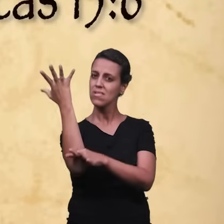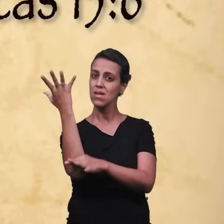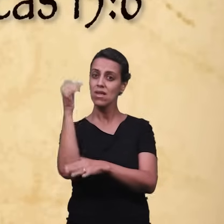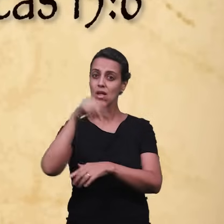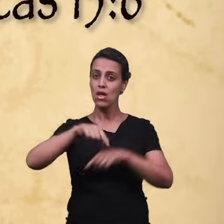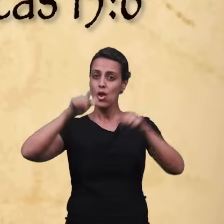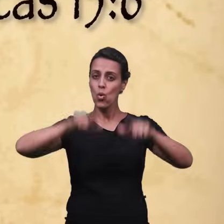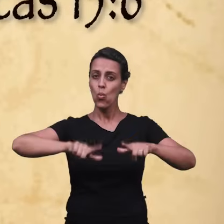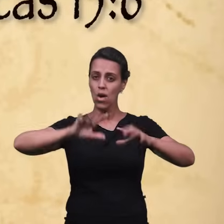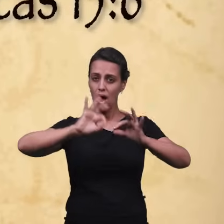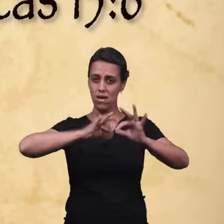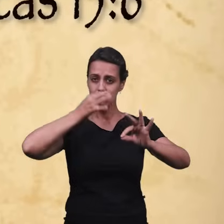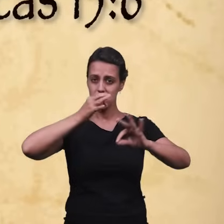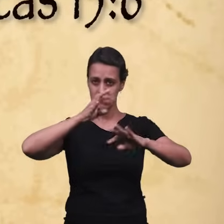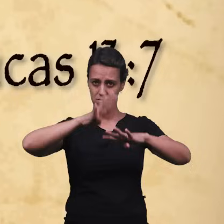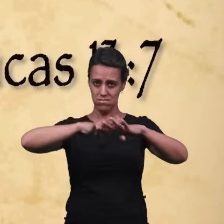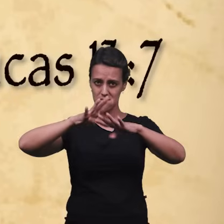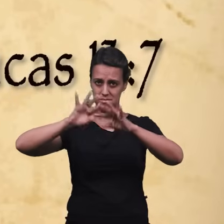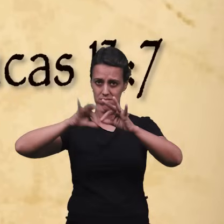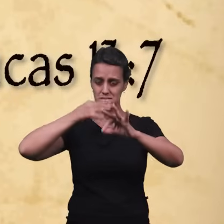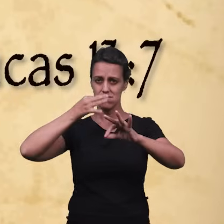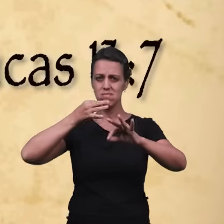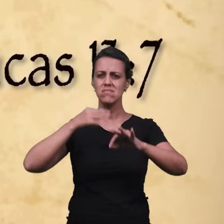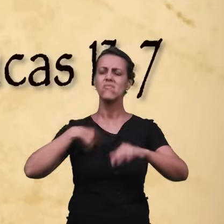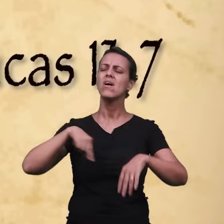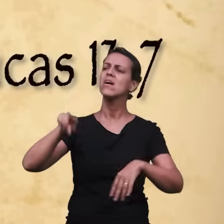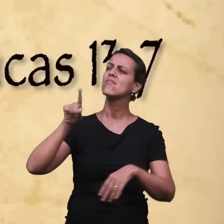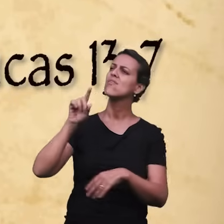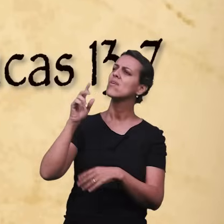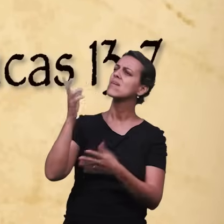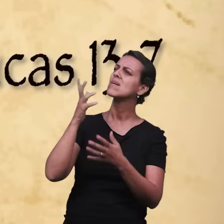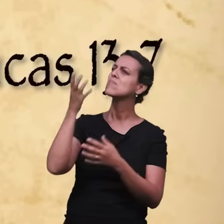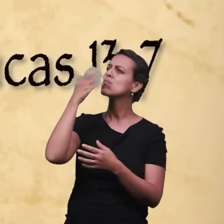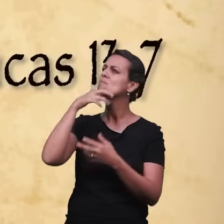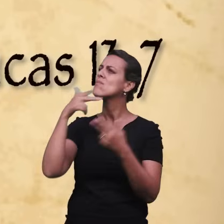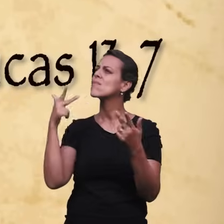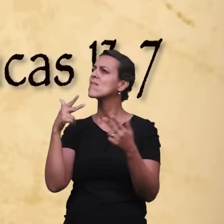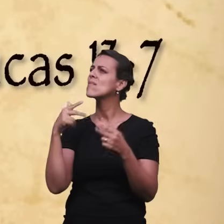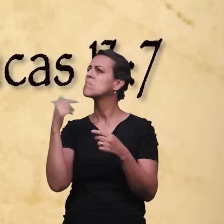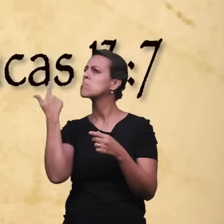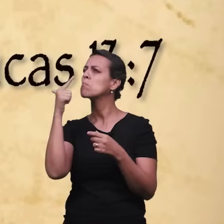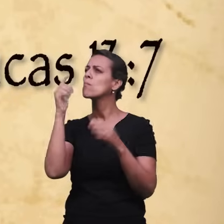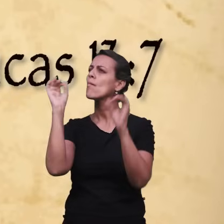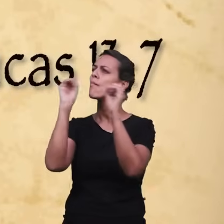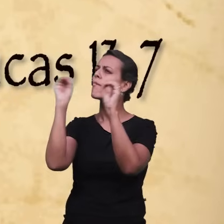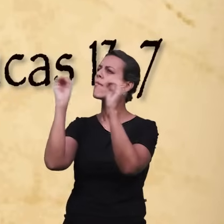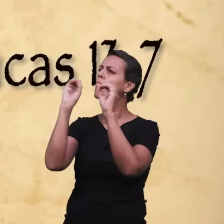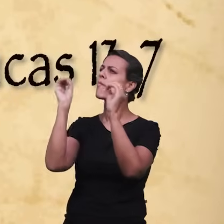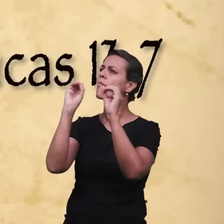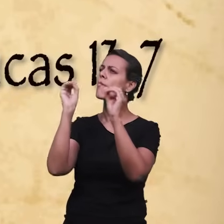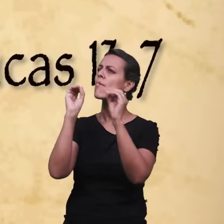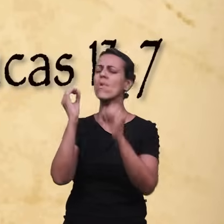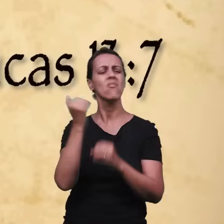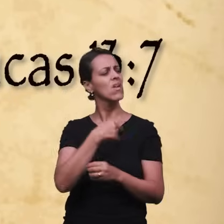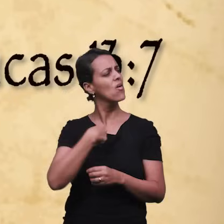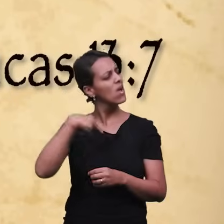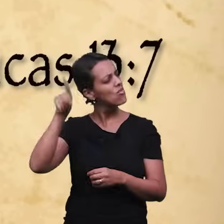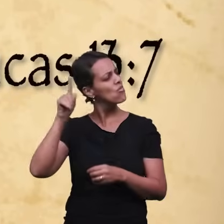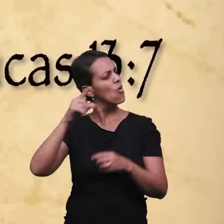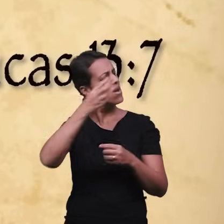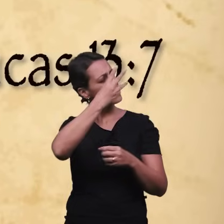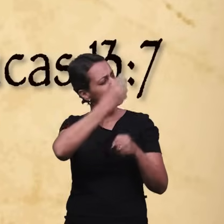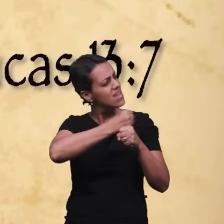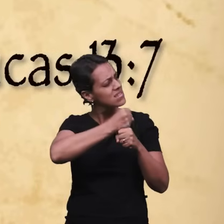nela fruto, não o achando. E disse ao vinhateiro: eis que há 3 anos venho procurar fruto